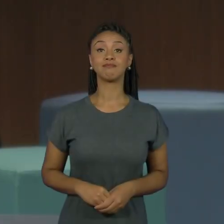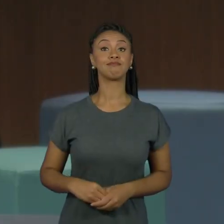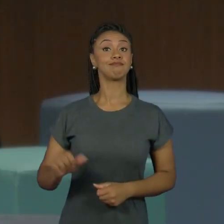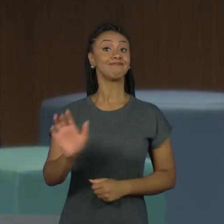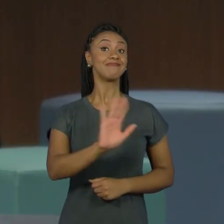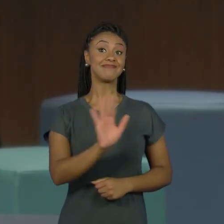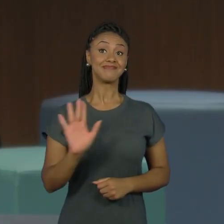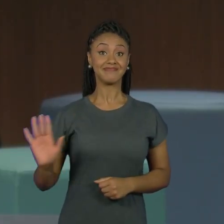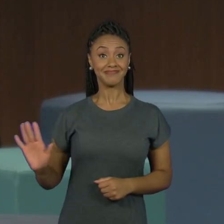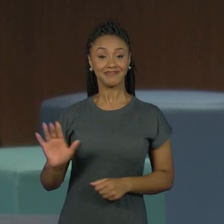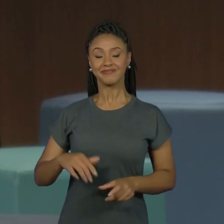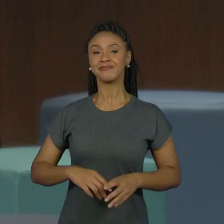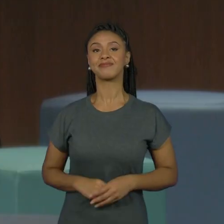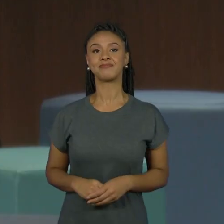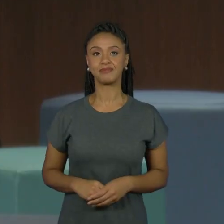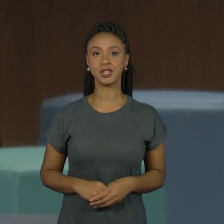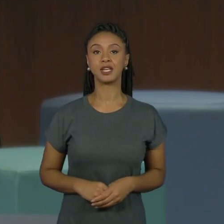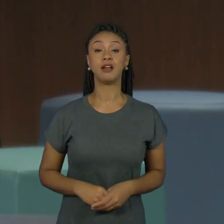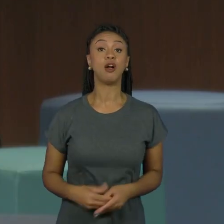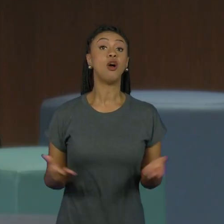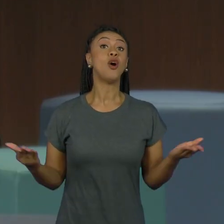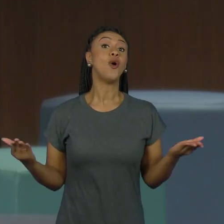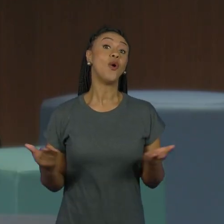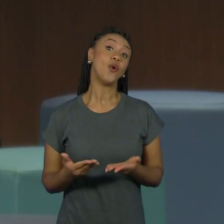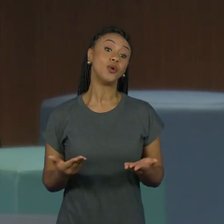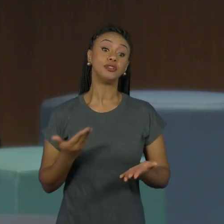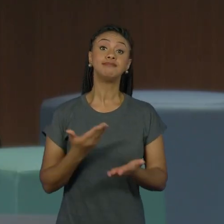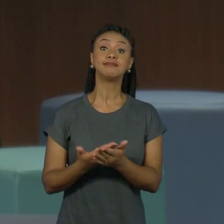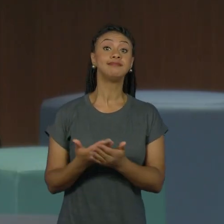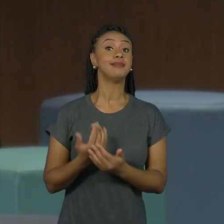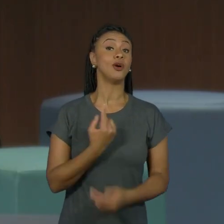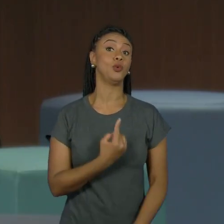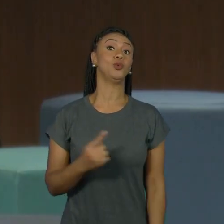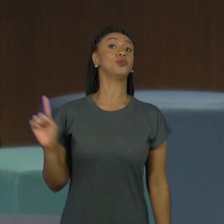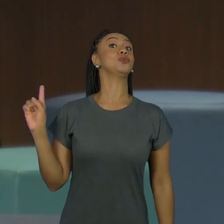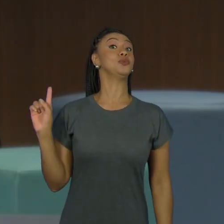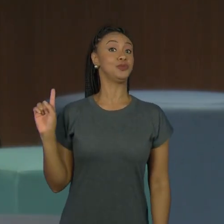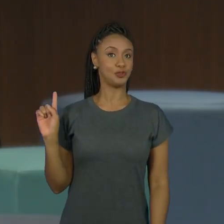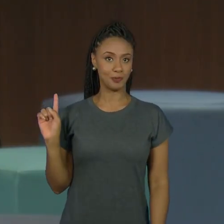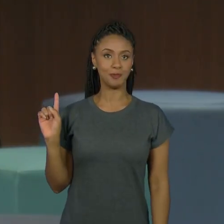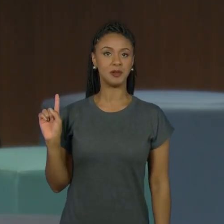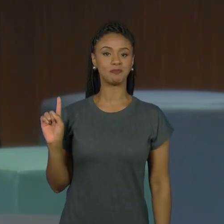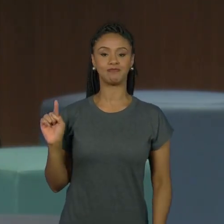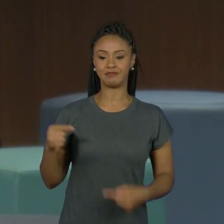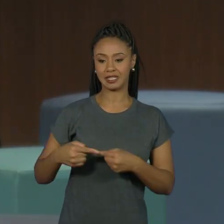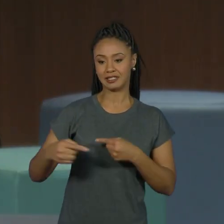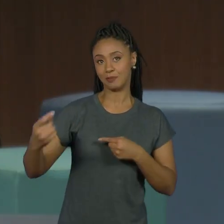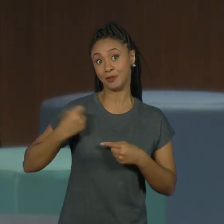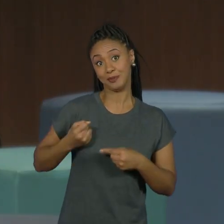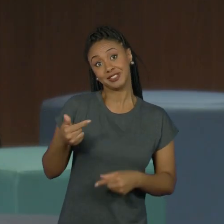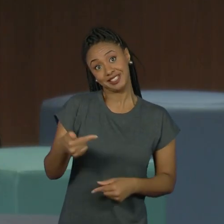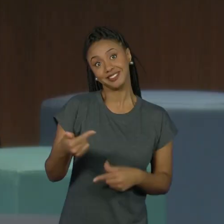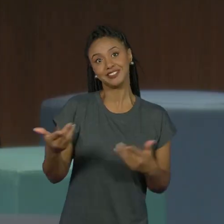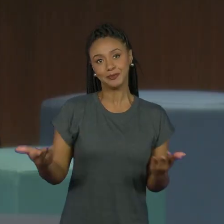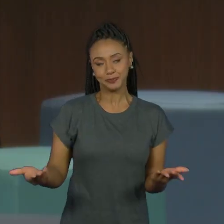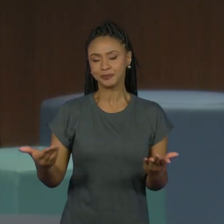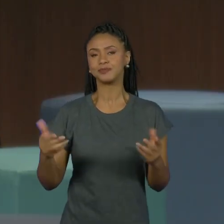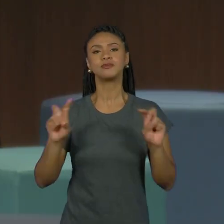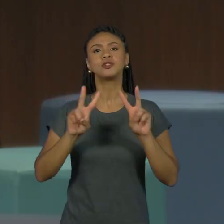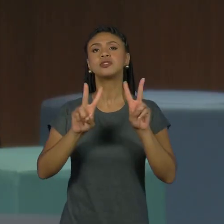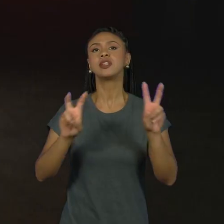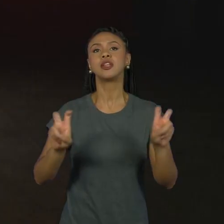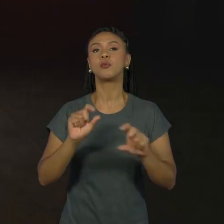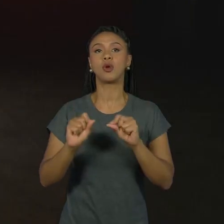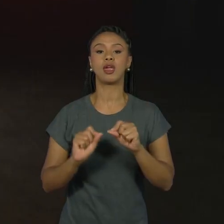pessoal! Hoje, então, a gente vai fazer a última aula, então, a aula da semana 7, que vai tratar da